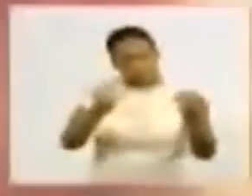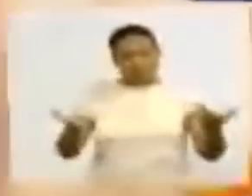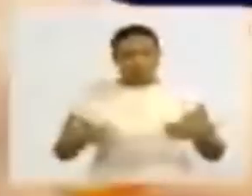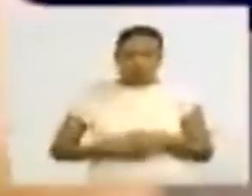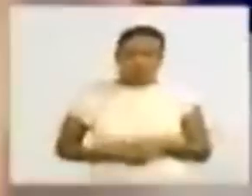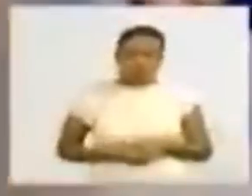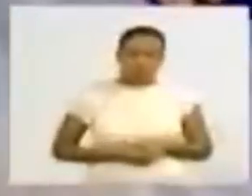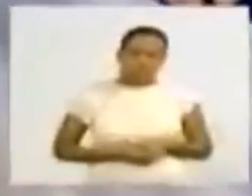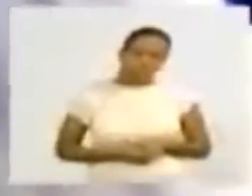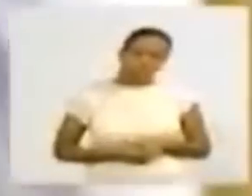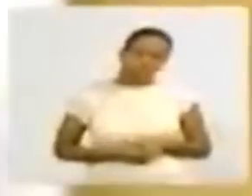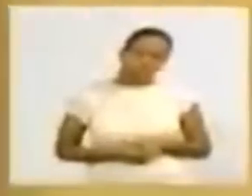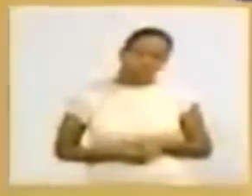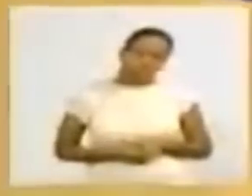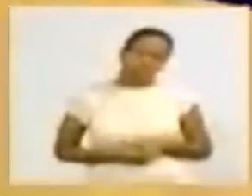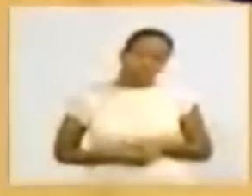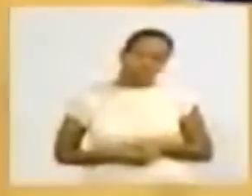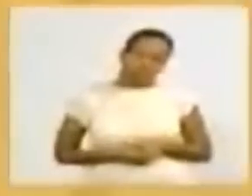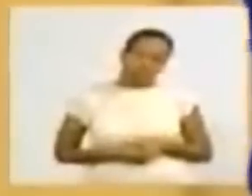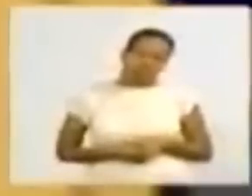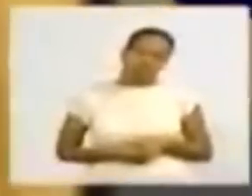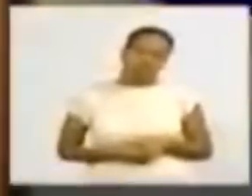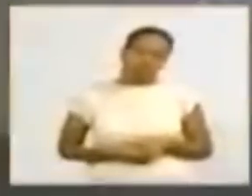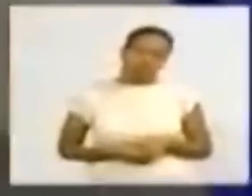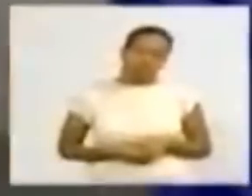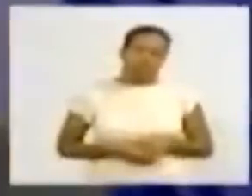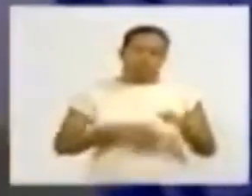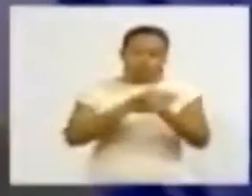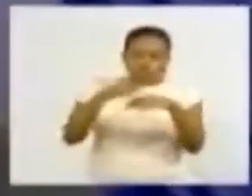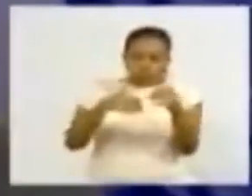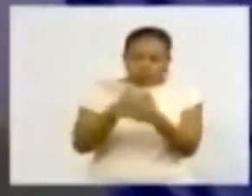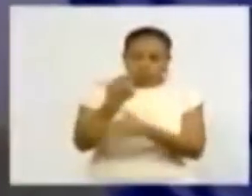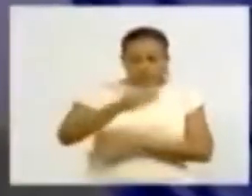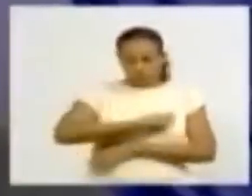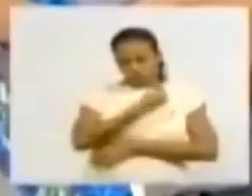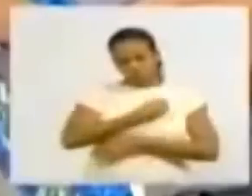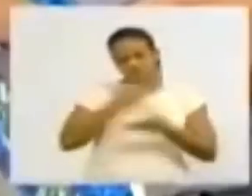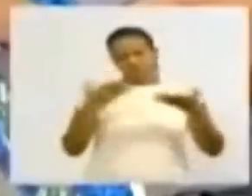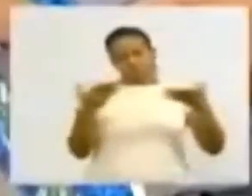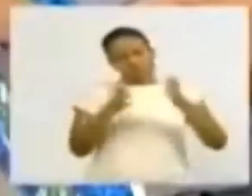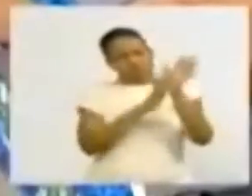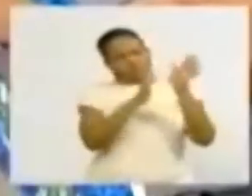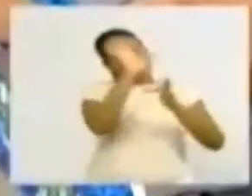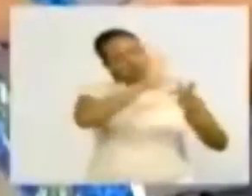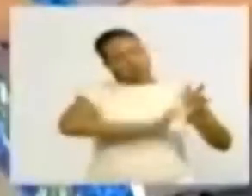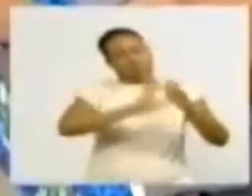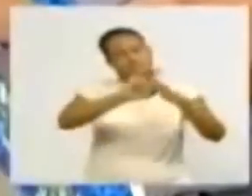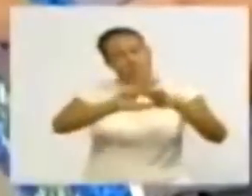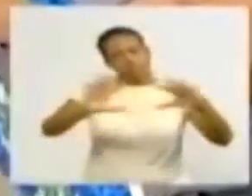Não há absolutamente nada na sua vida que hoje não possa ser curado pela misericórdia de